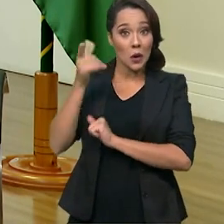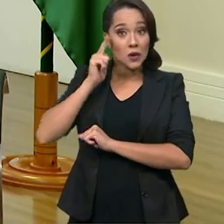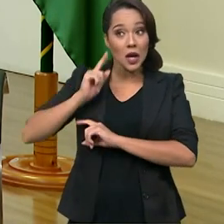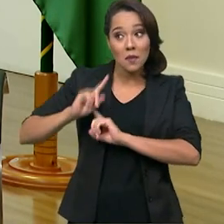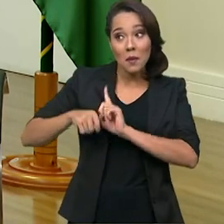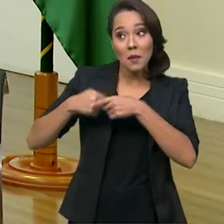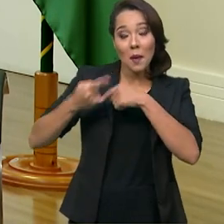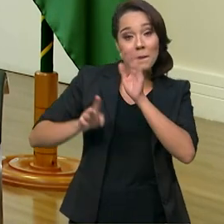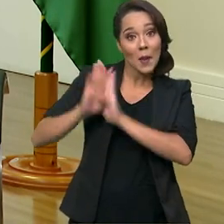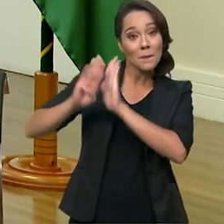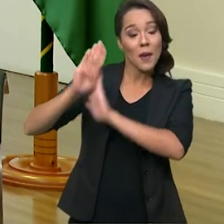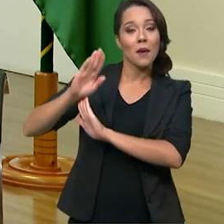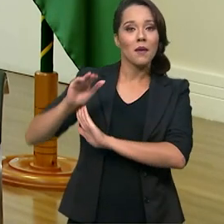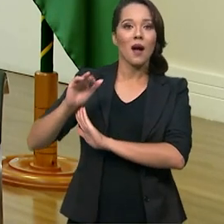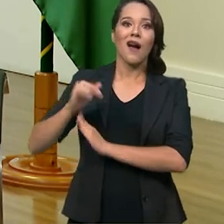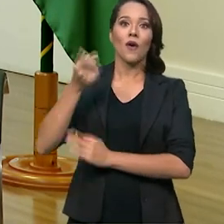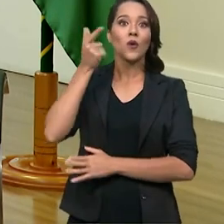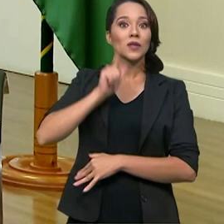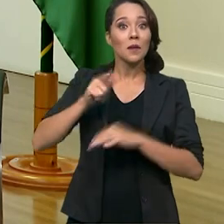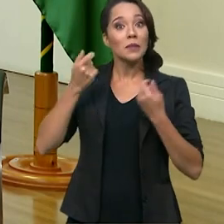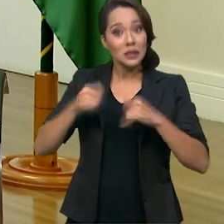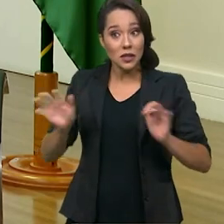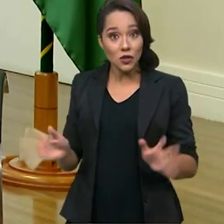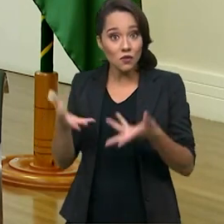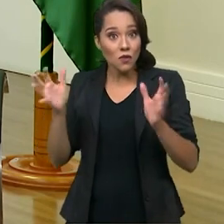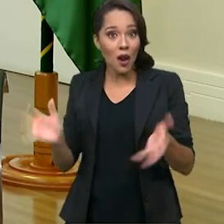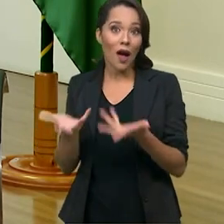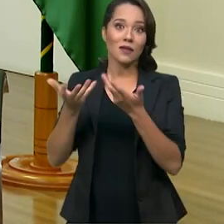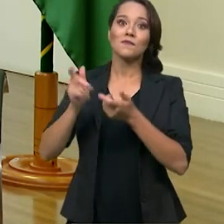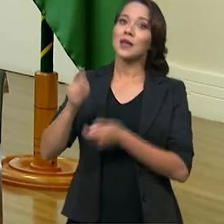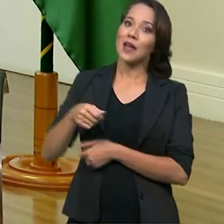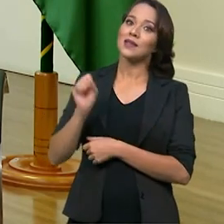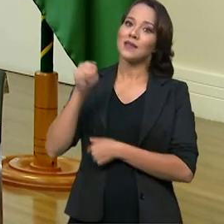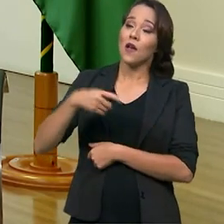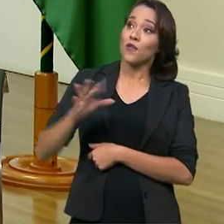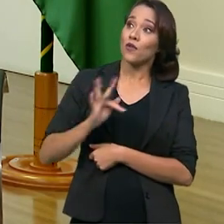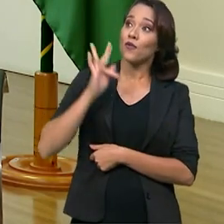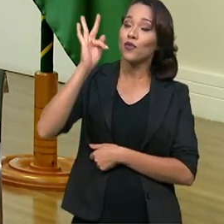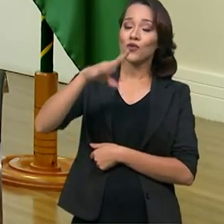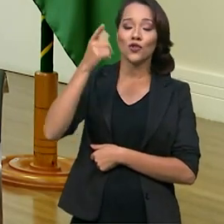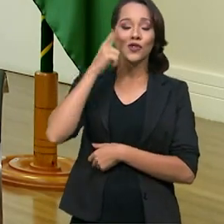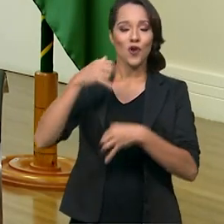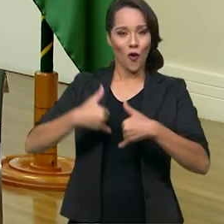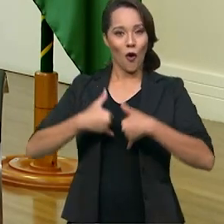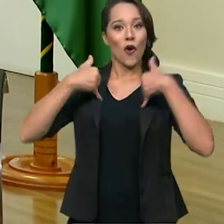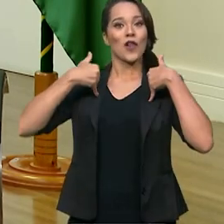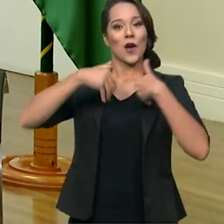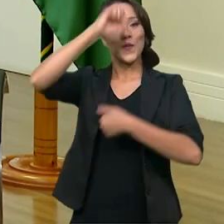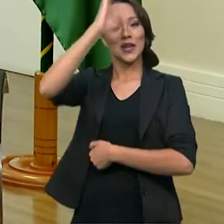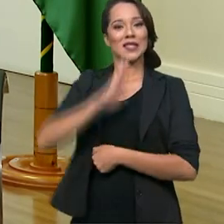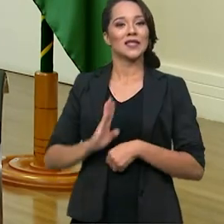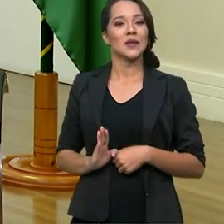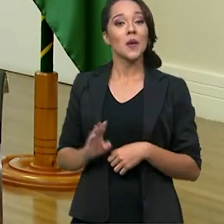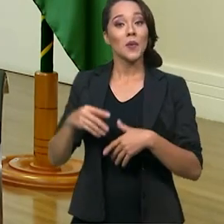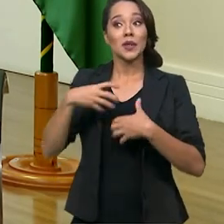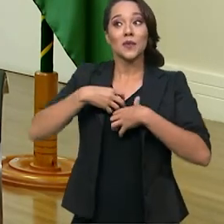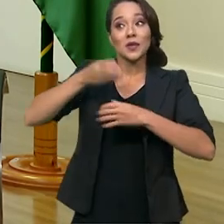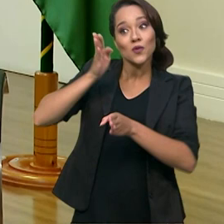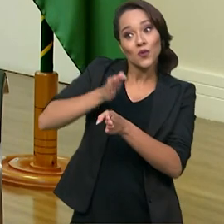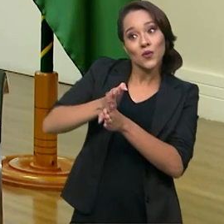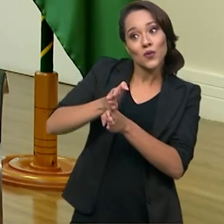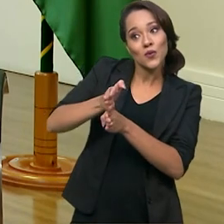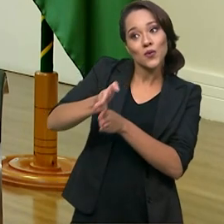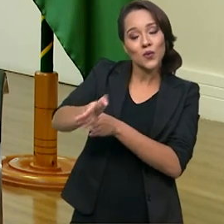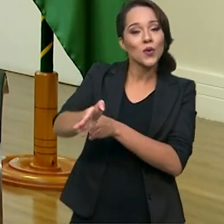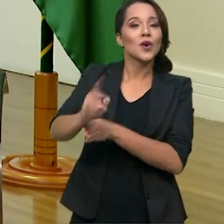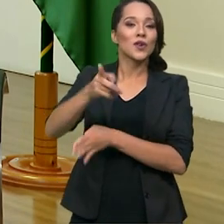superar essas marcas, elas precisam ser estimuladas para que possam sim, um dia, vir a orgulhar o nosso Brasil. Para que elas possam seguir um caminho